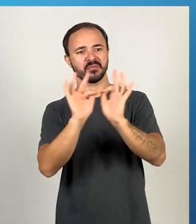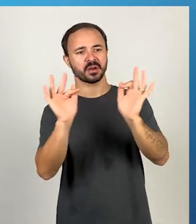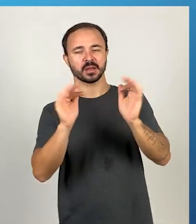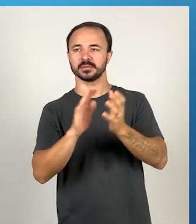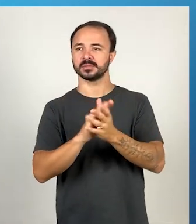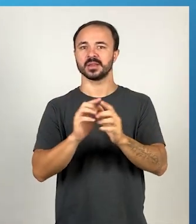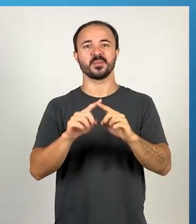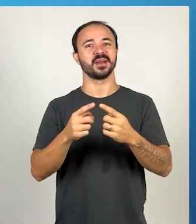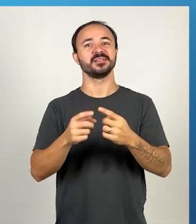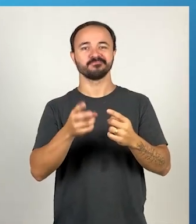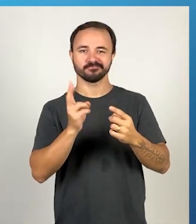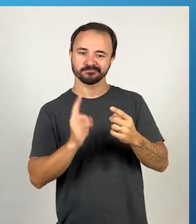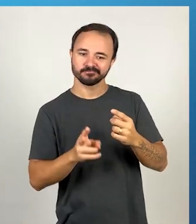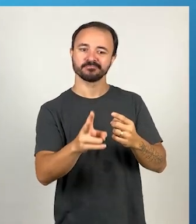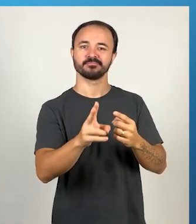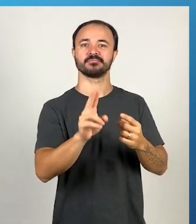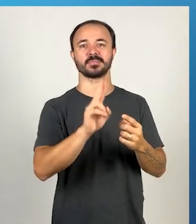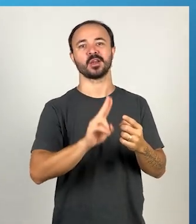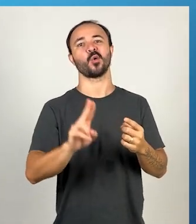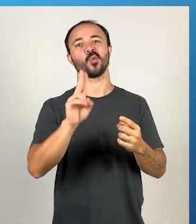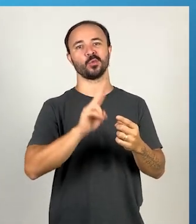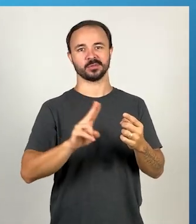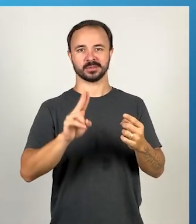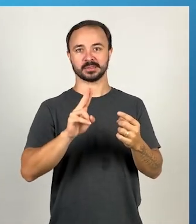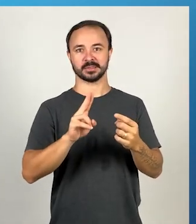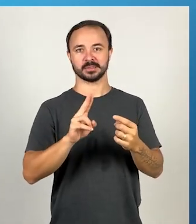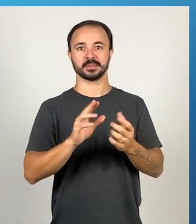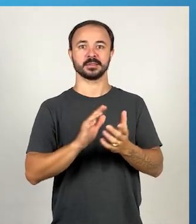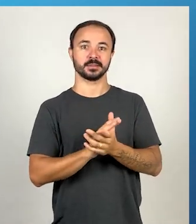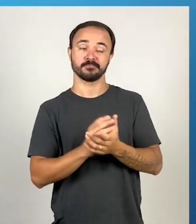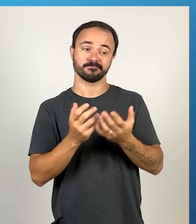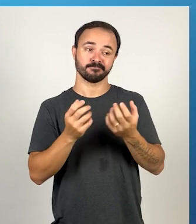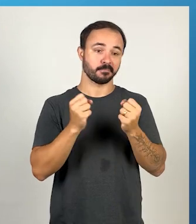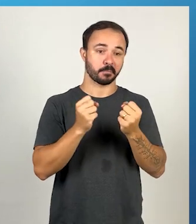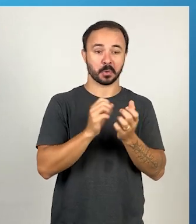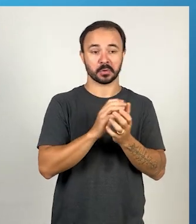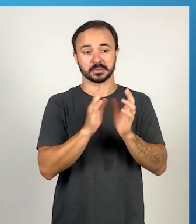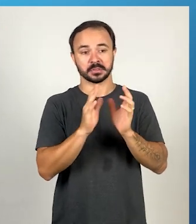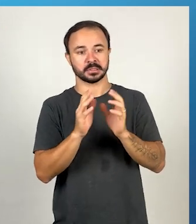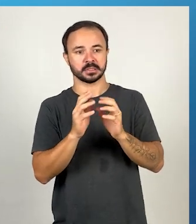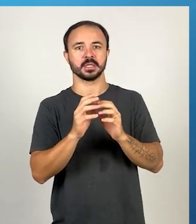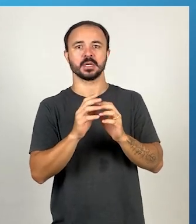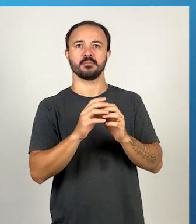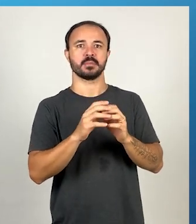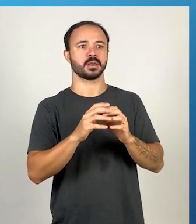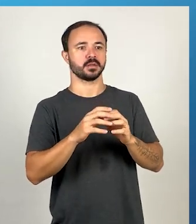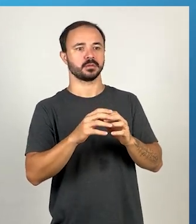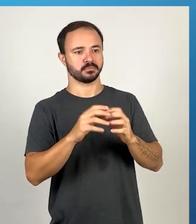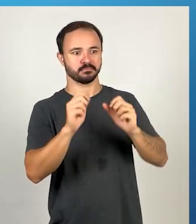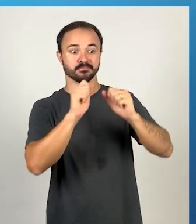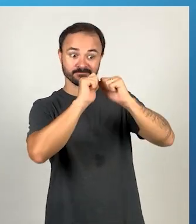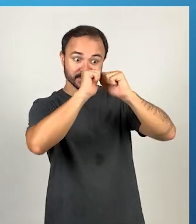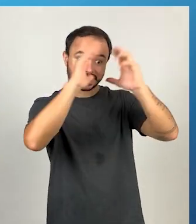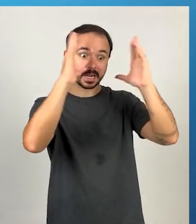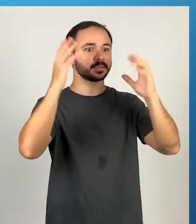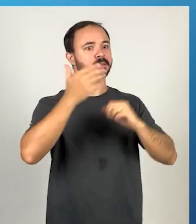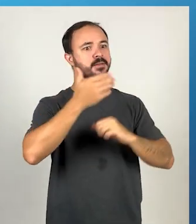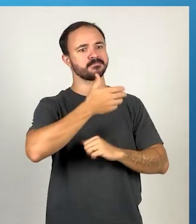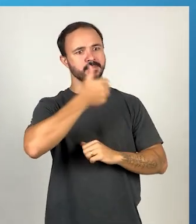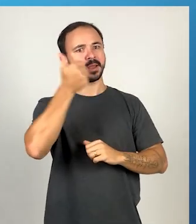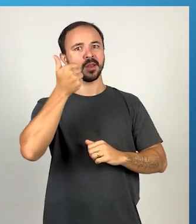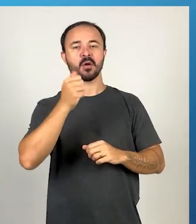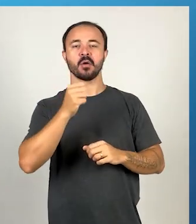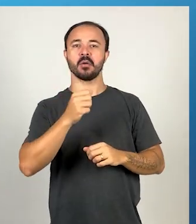da frase, mas que são acrescentados por razões estilísticas para enfatizar ou reforçar uma ideia de maneira